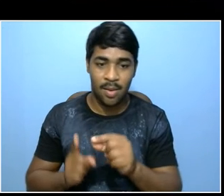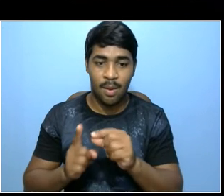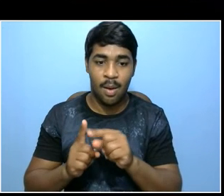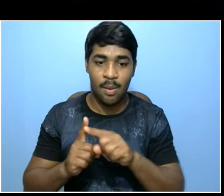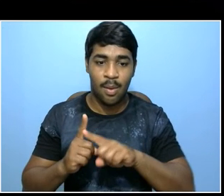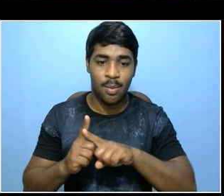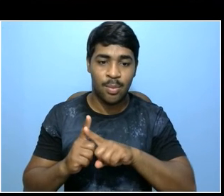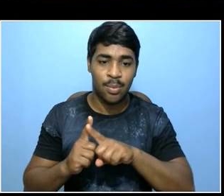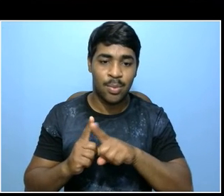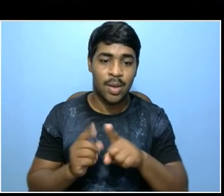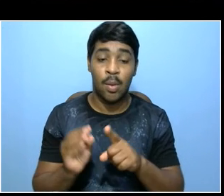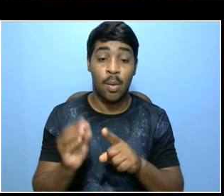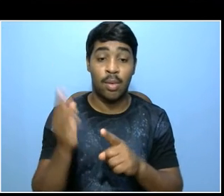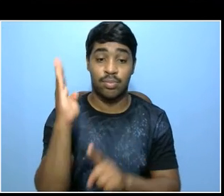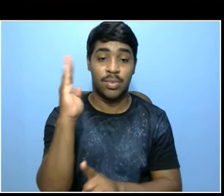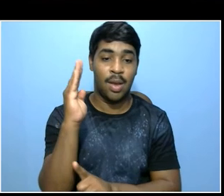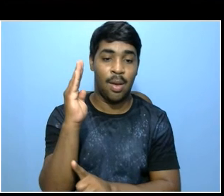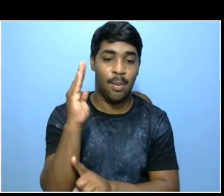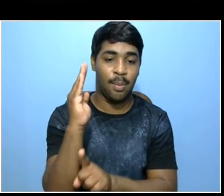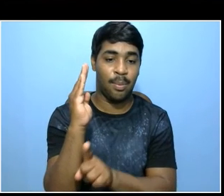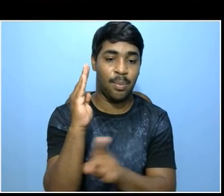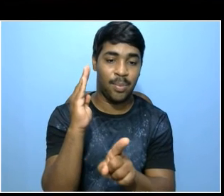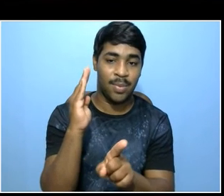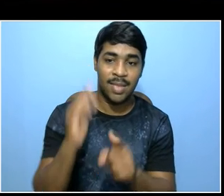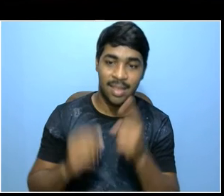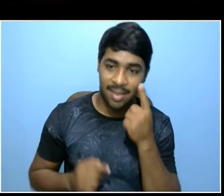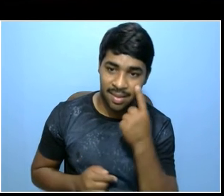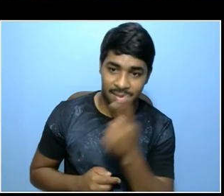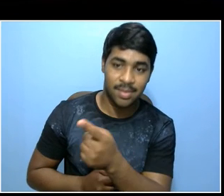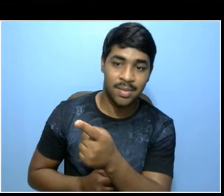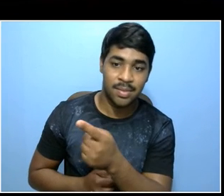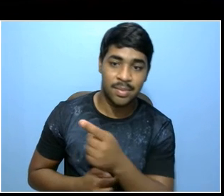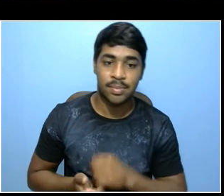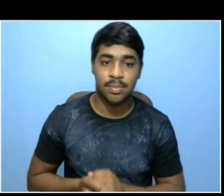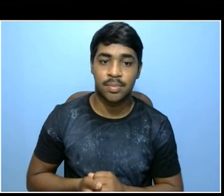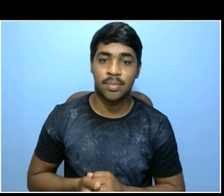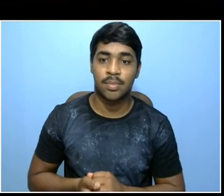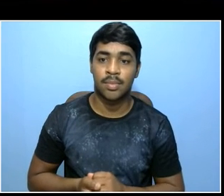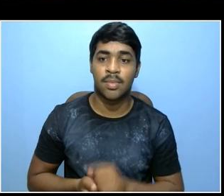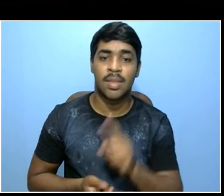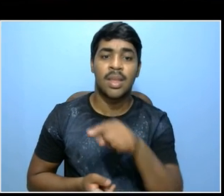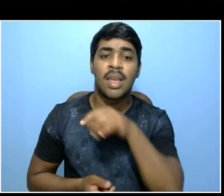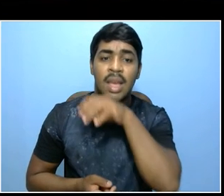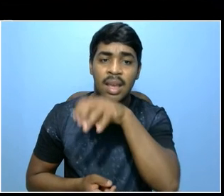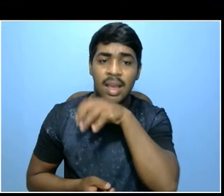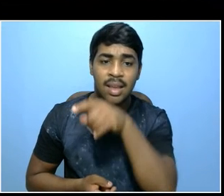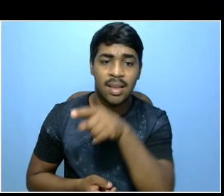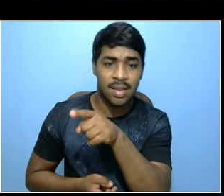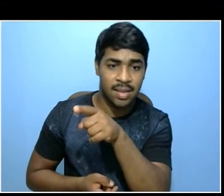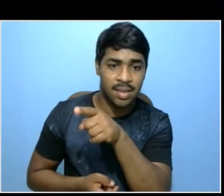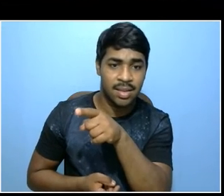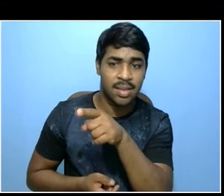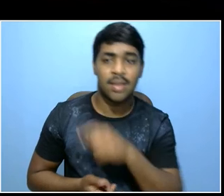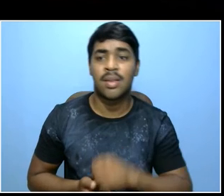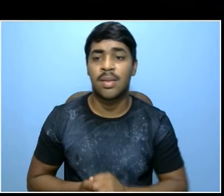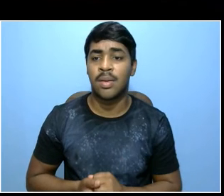vai se desprender, ó, por exemplo, isso aqui são chamados de hidras, tá? Isso aqui é um animal, ele pertence ao grupo dos